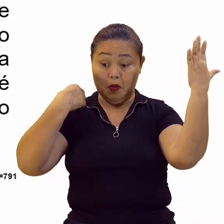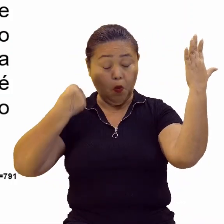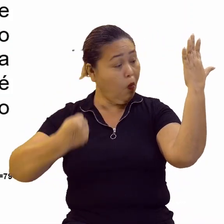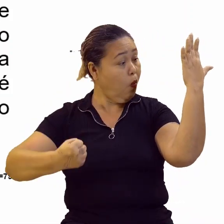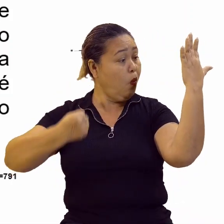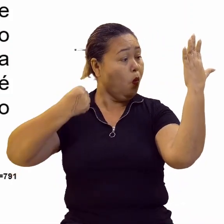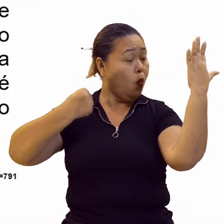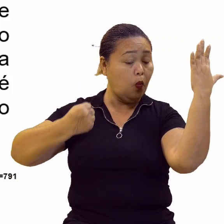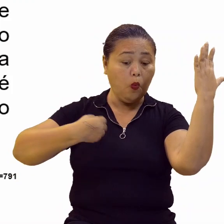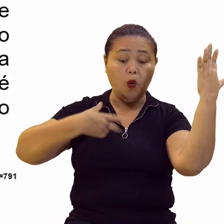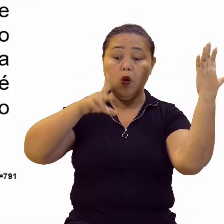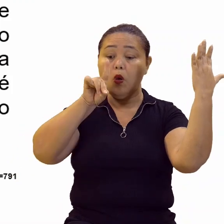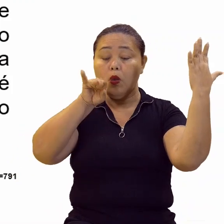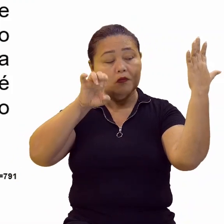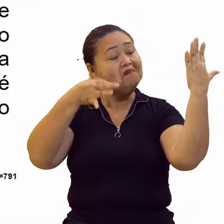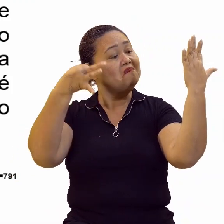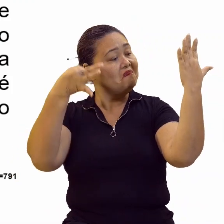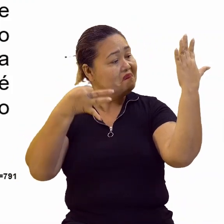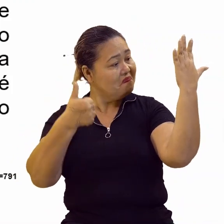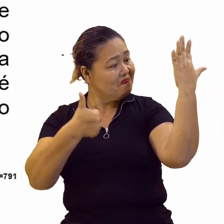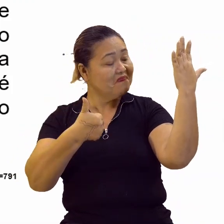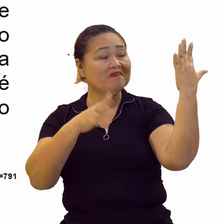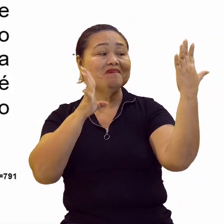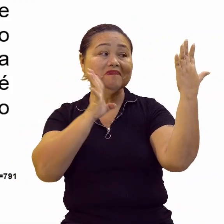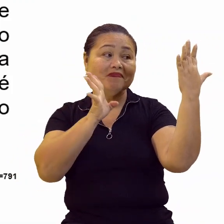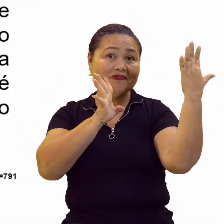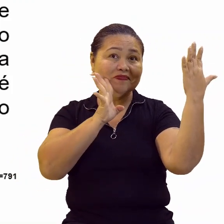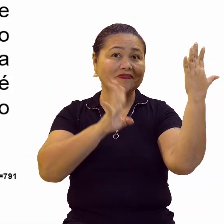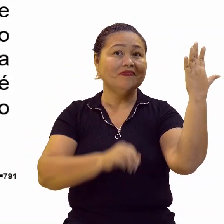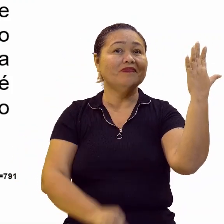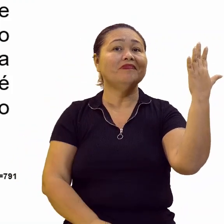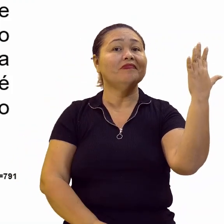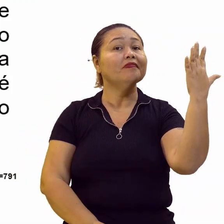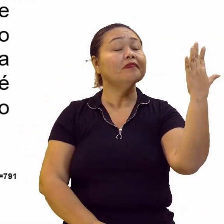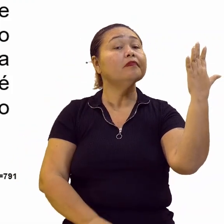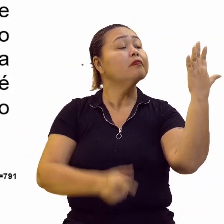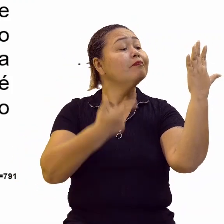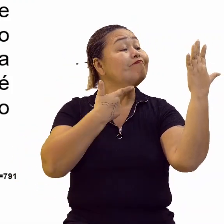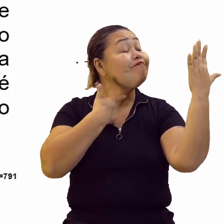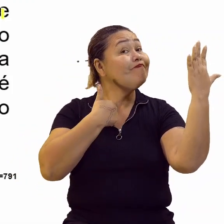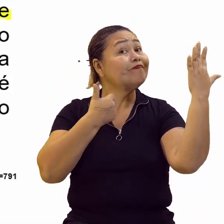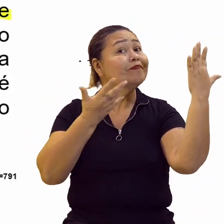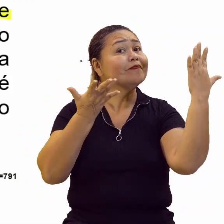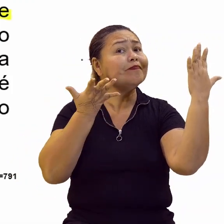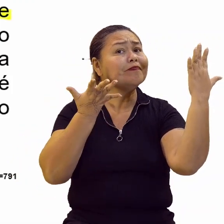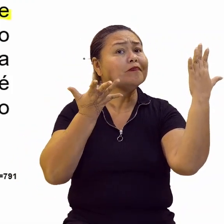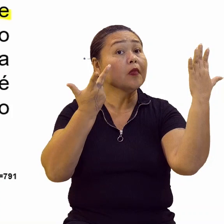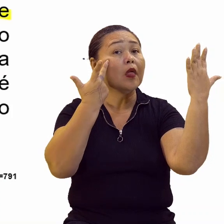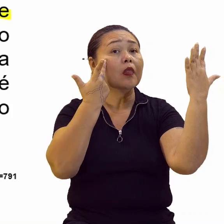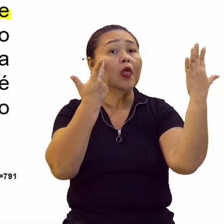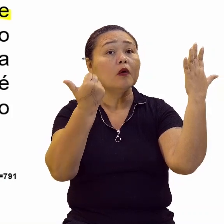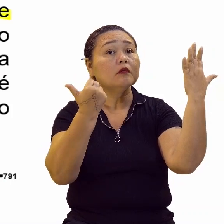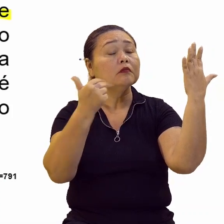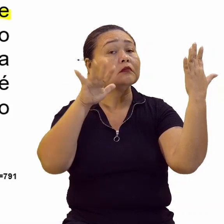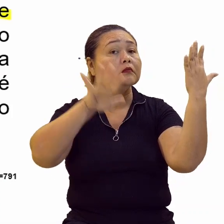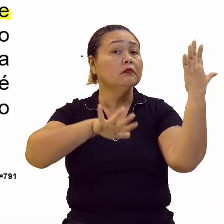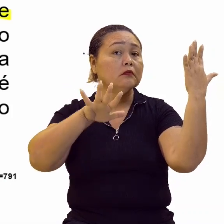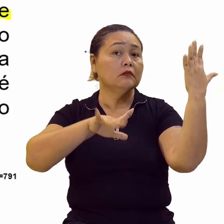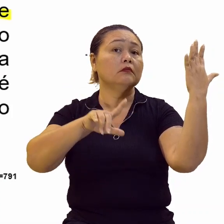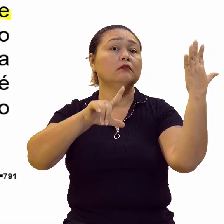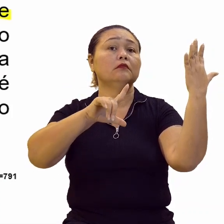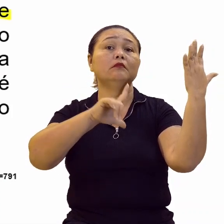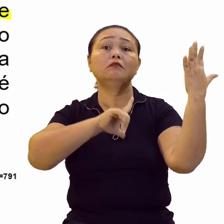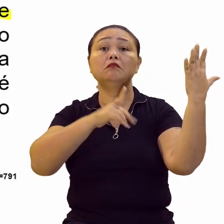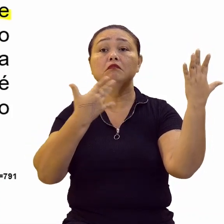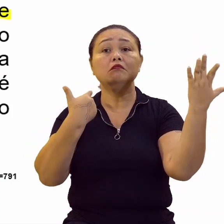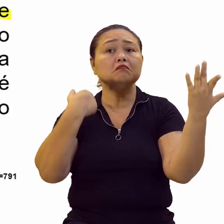na dieta valeu a pena. Legal, né? Esse desejo é tão natural que muitas vezes